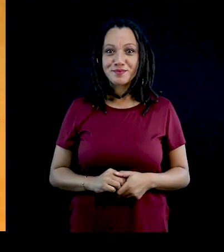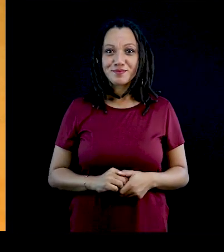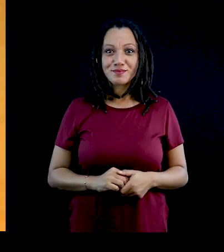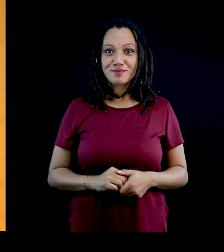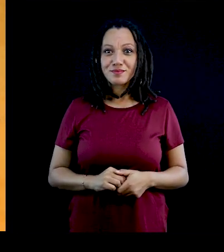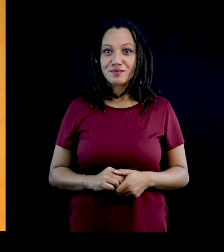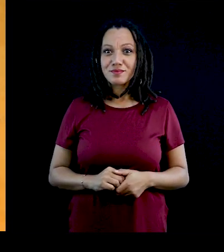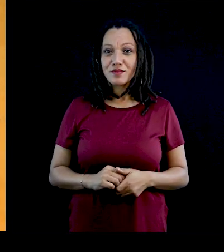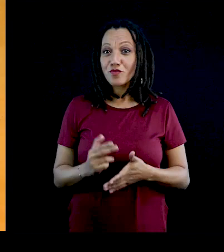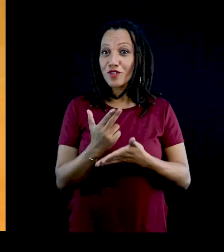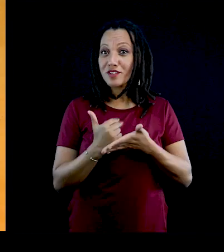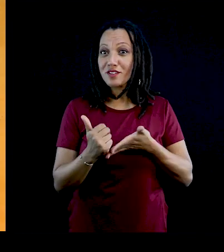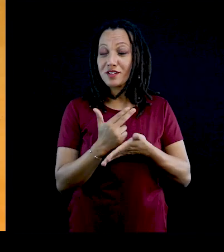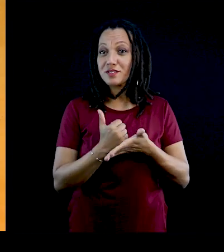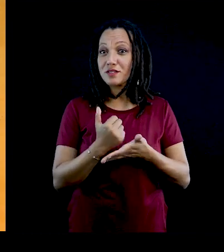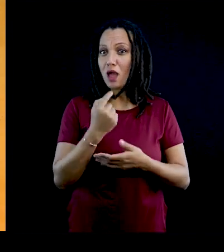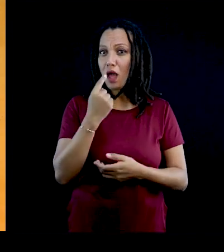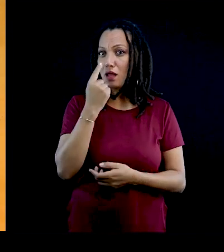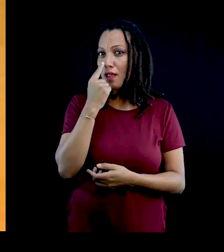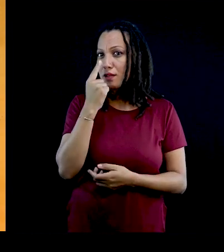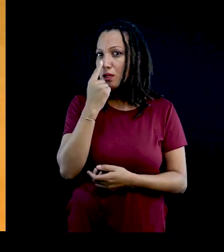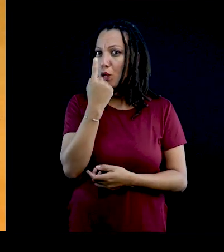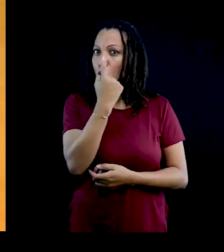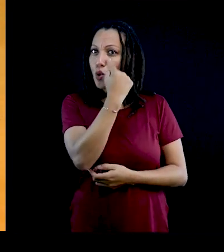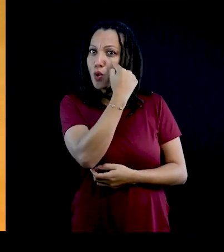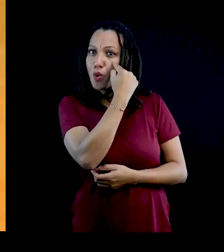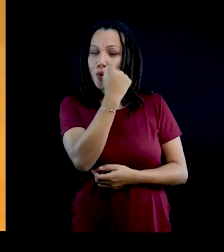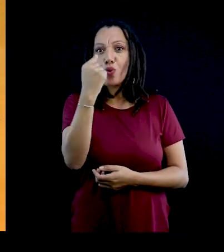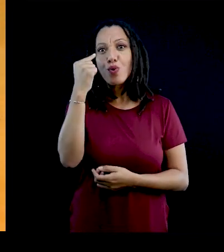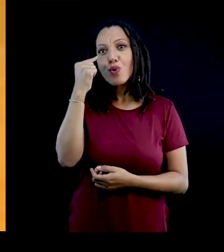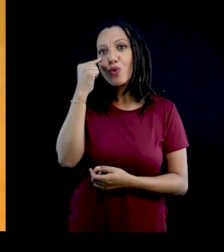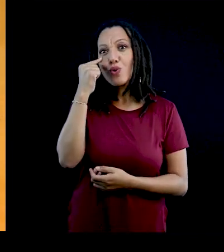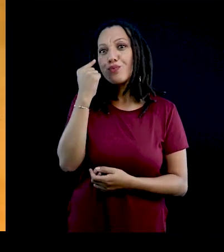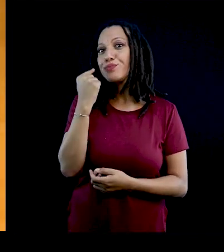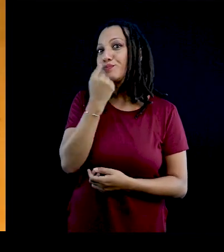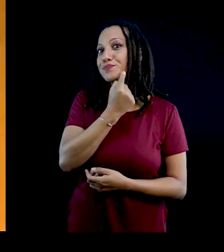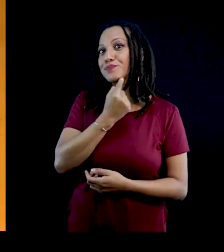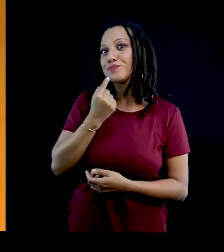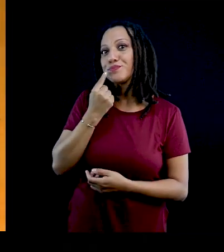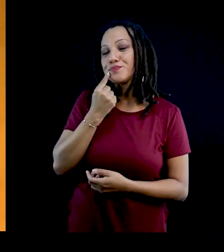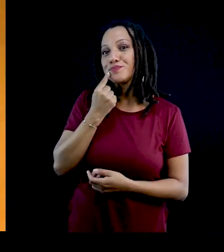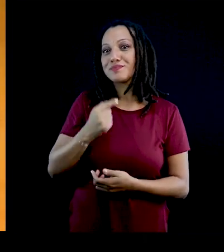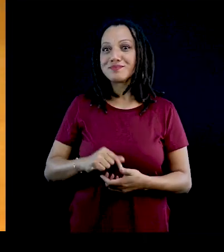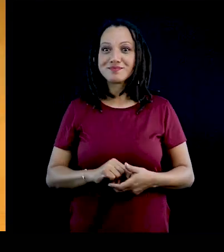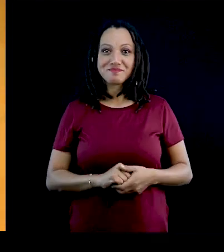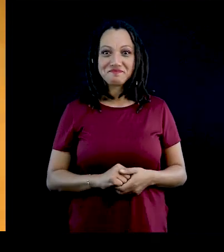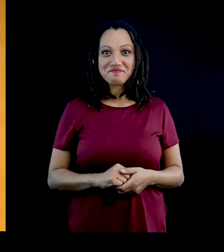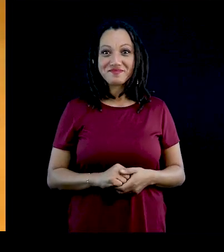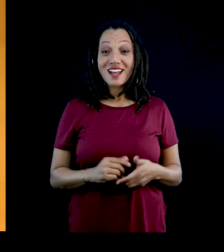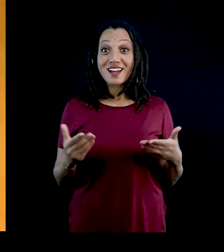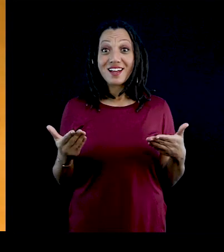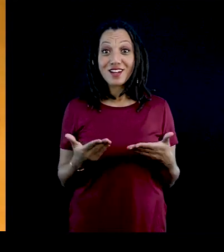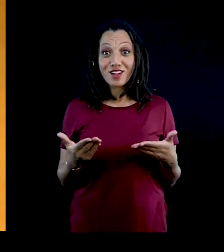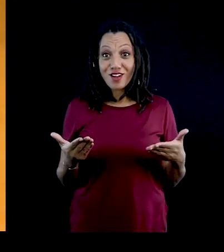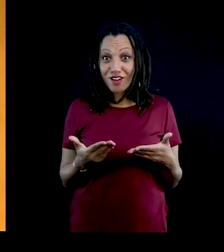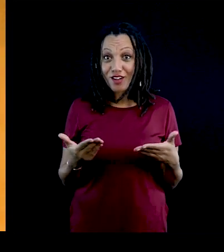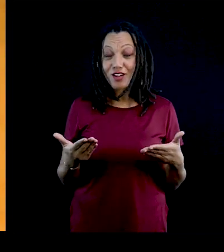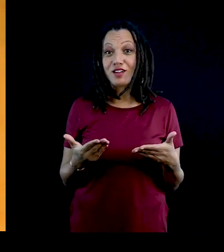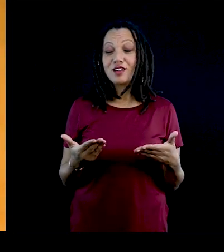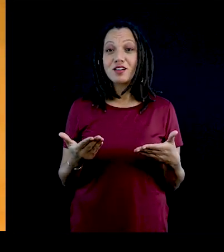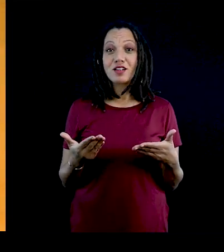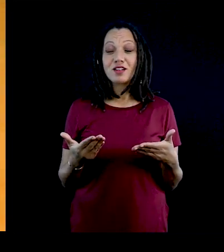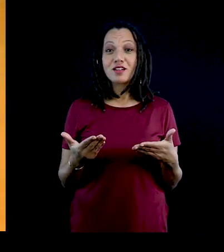ele, os olhos e a boca. Bom, agora a nossa